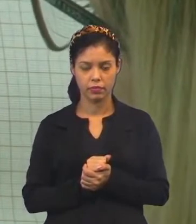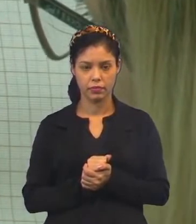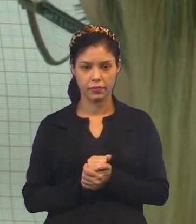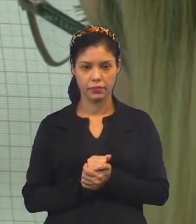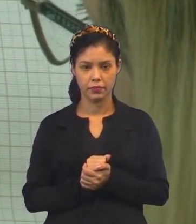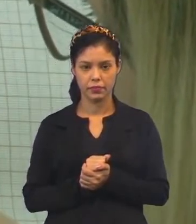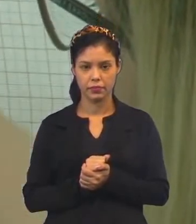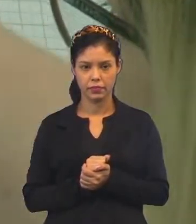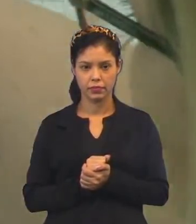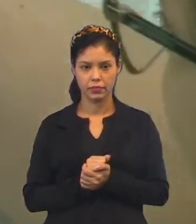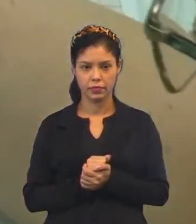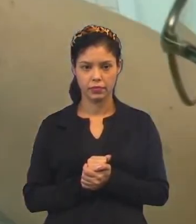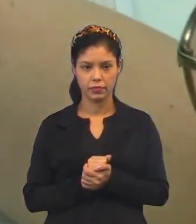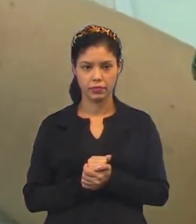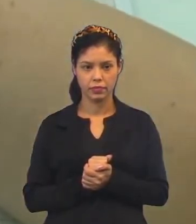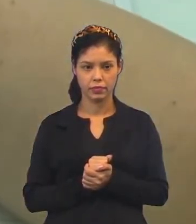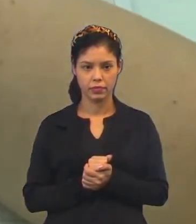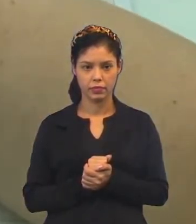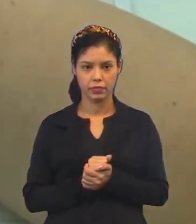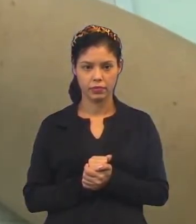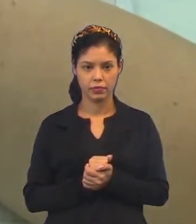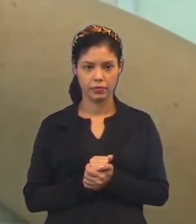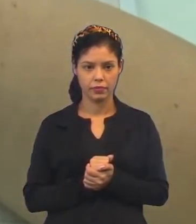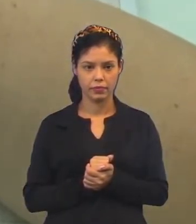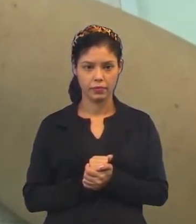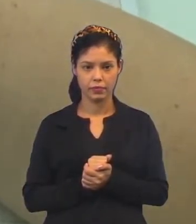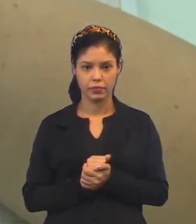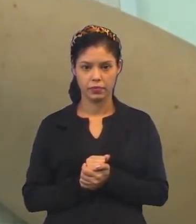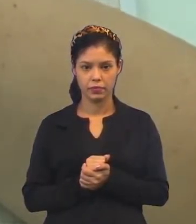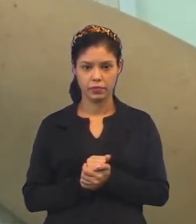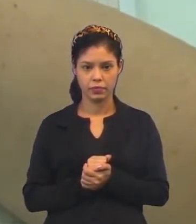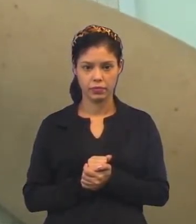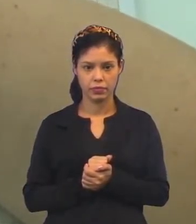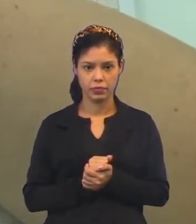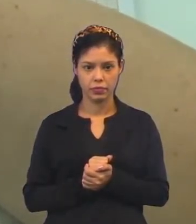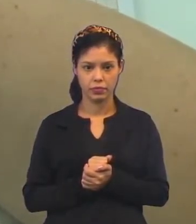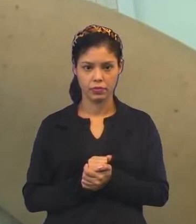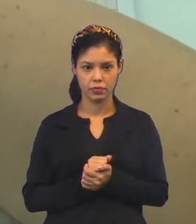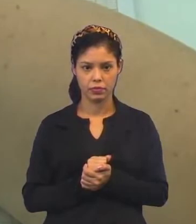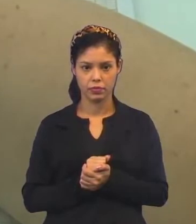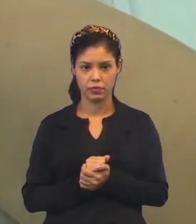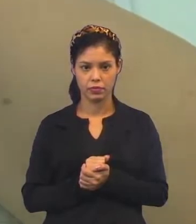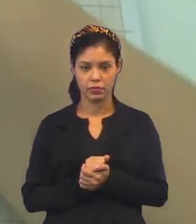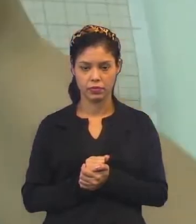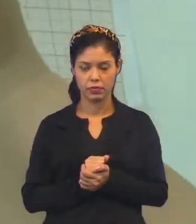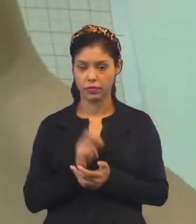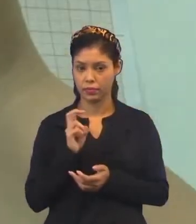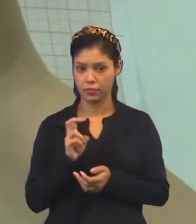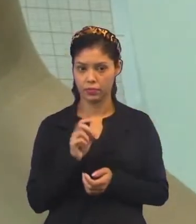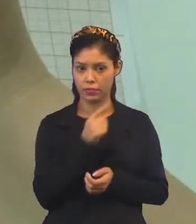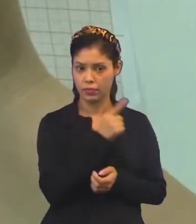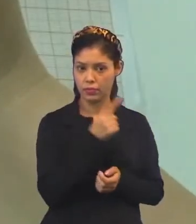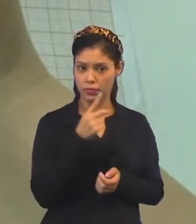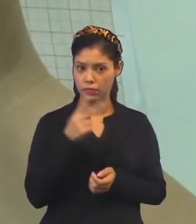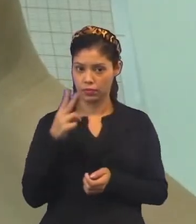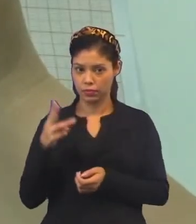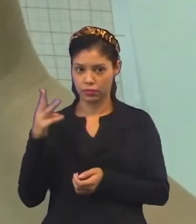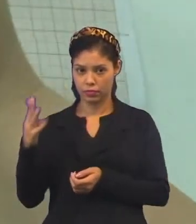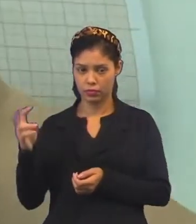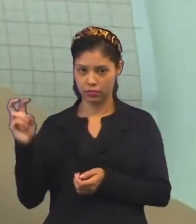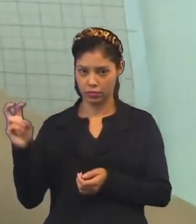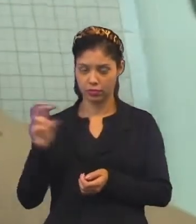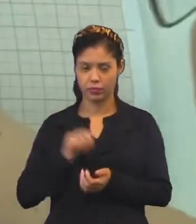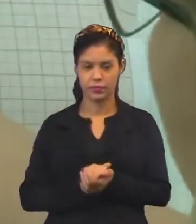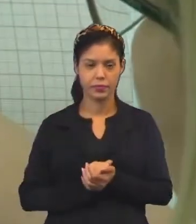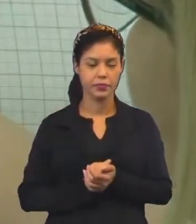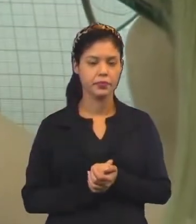um monumento, né? Vamos usar aqui 5 quadradinhos. 1, 2, 3, 4, 5. 1, 2, 3,